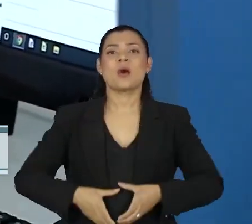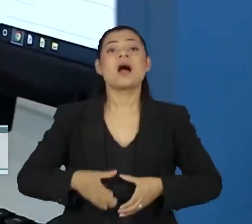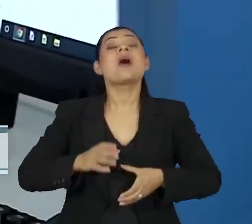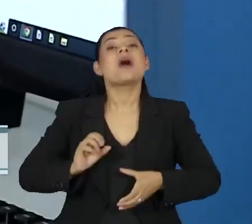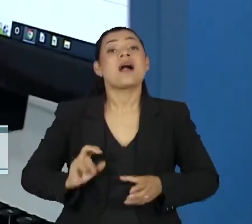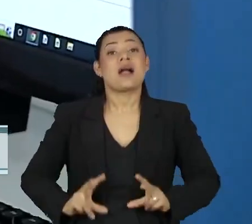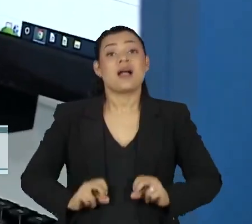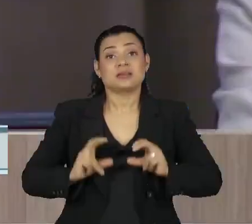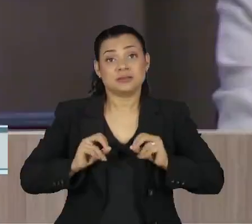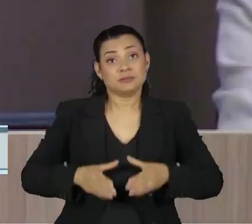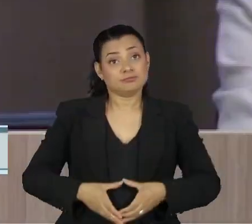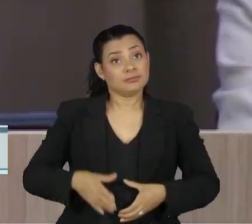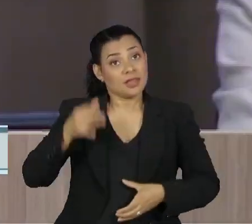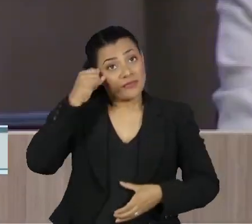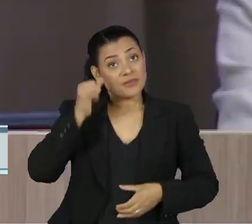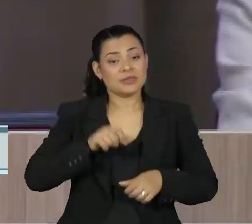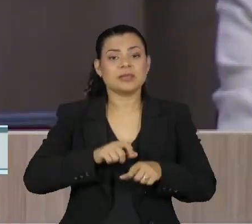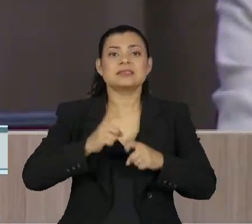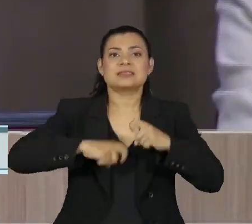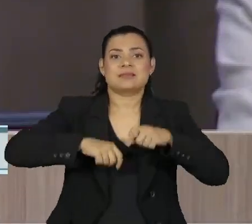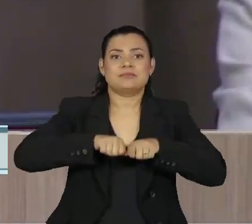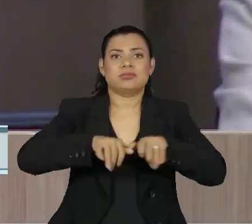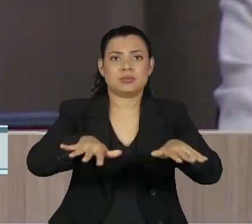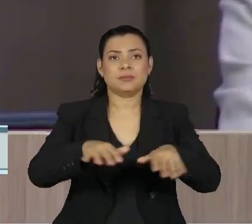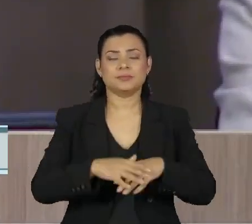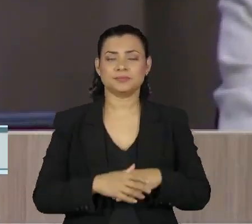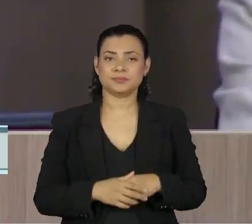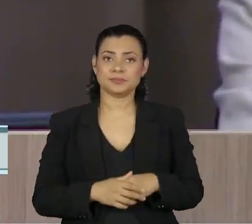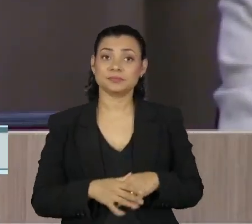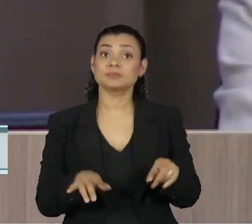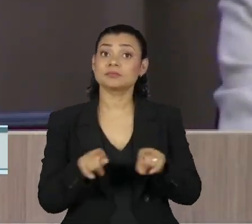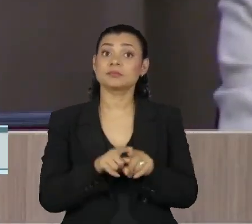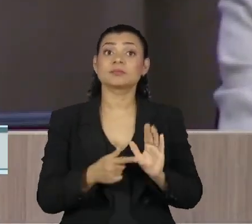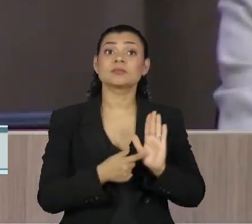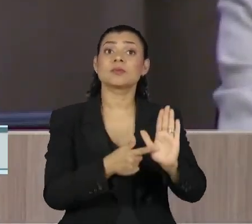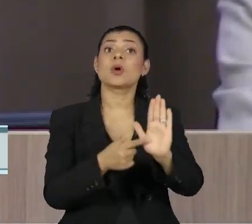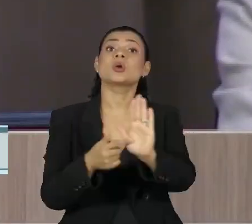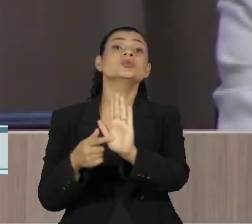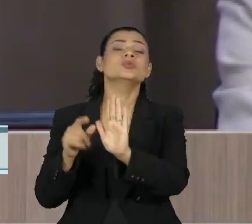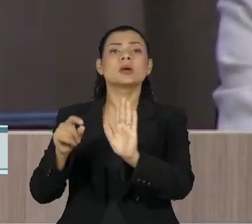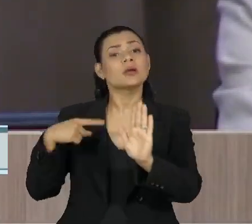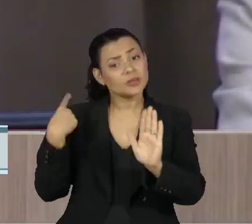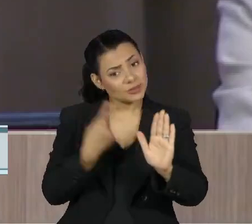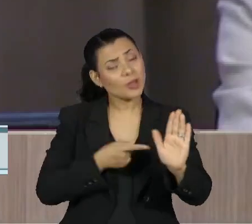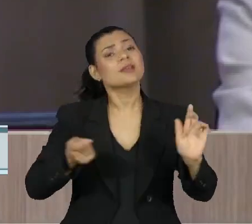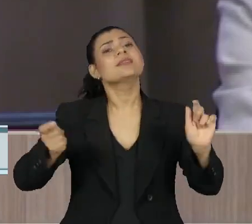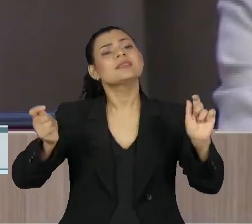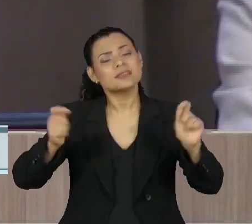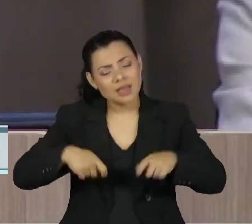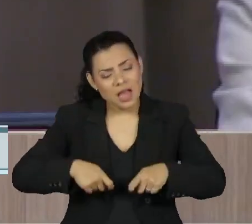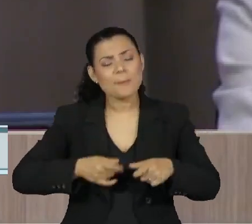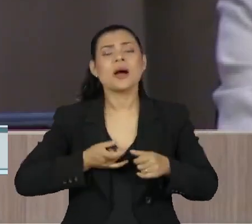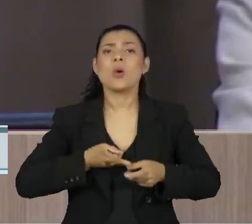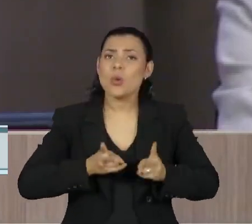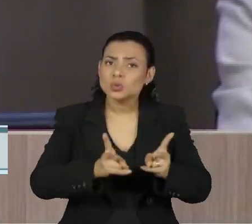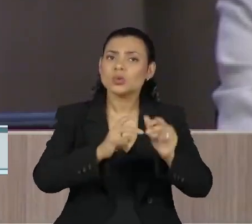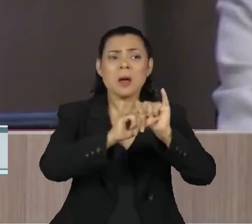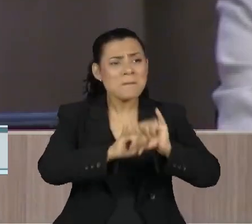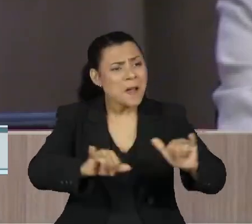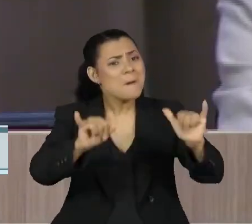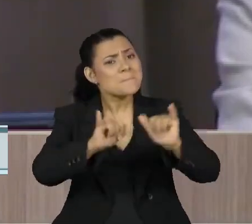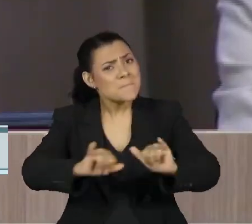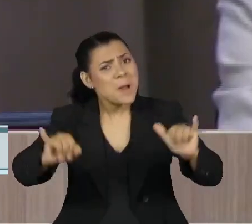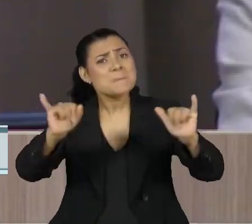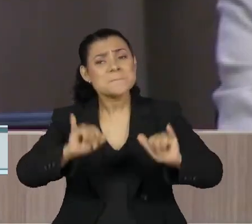câncer de colo de útero. Tudo isso que esse movimento demonstrou, que nós temos condições, continuando a agir